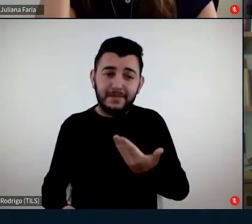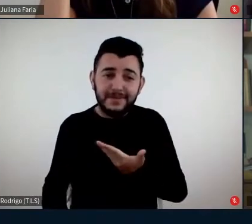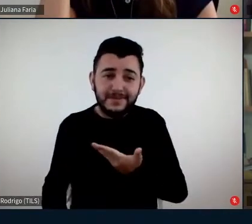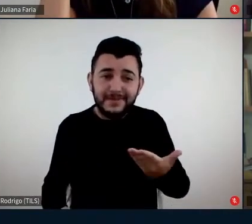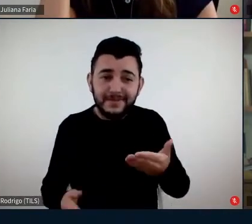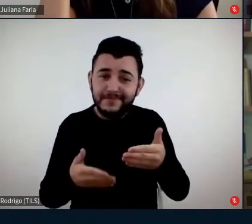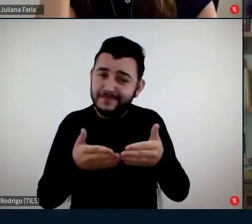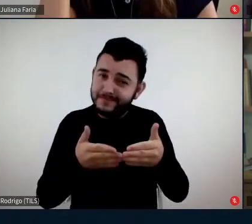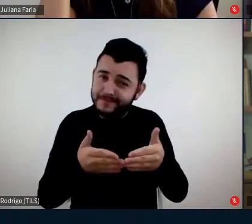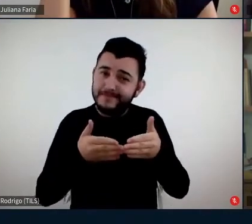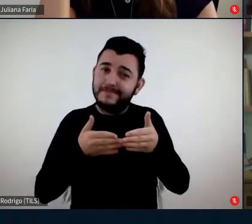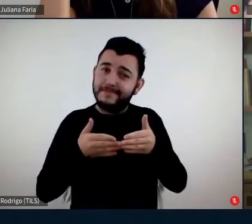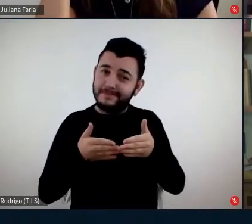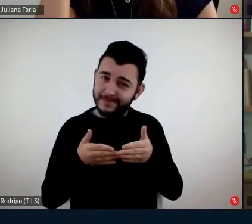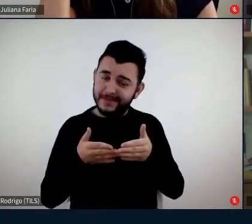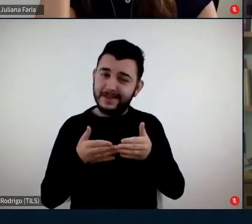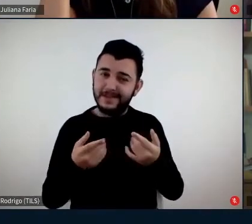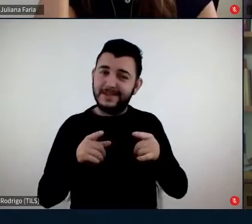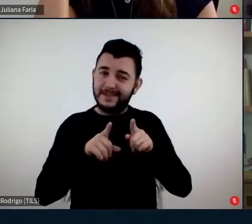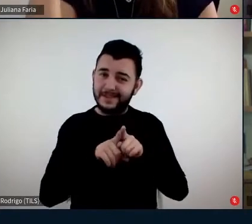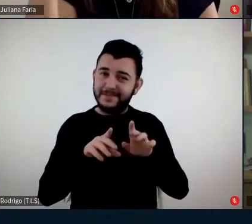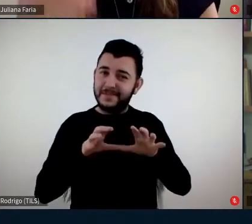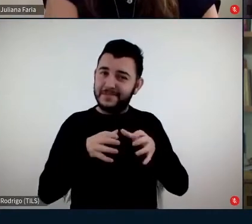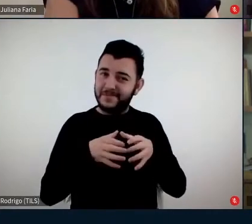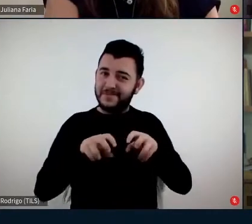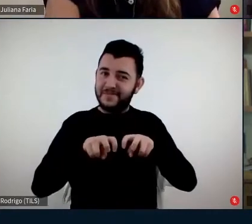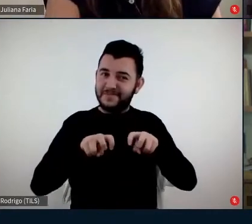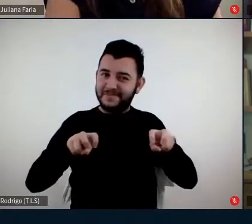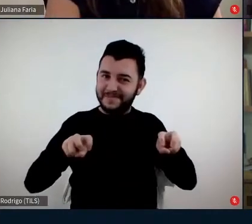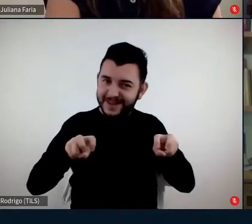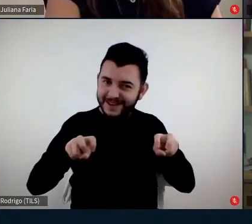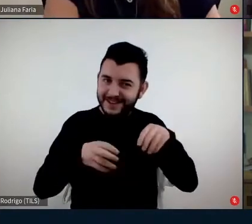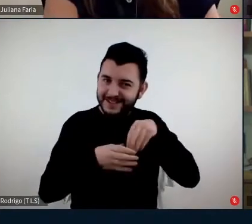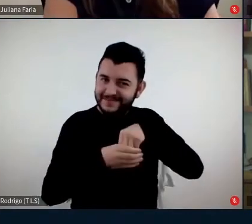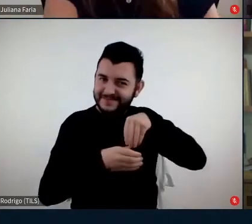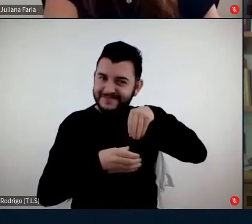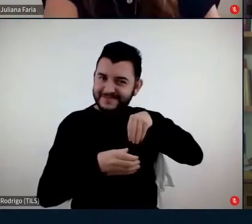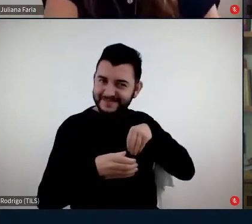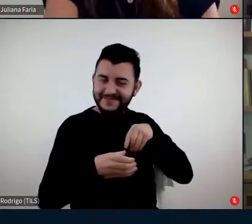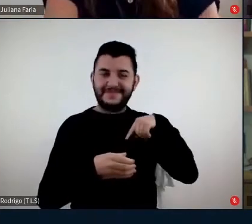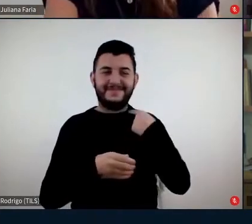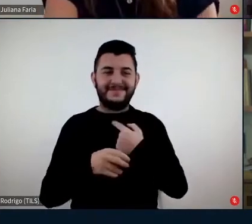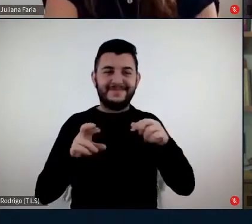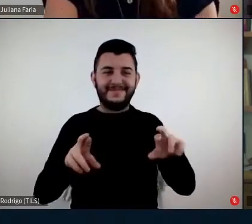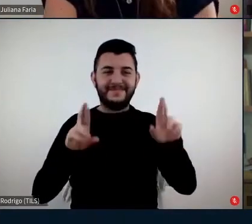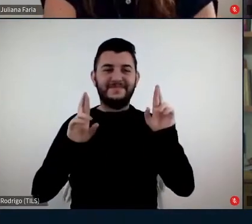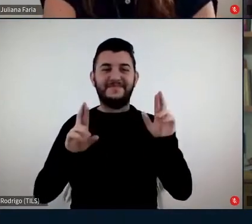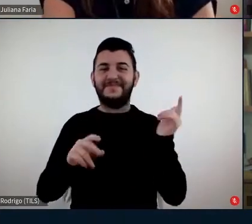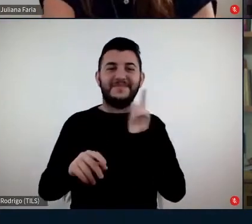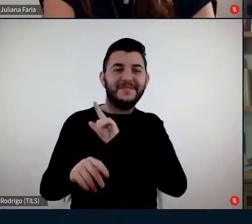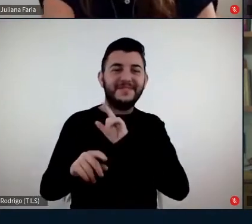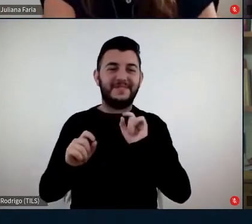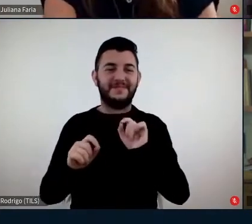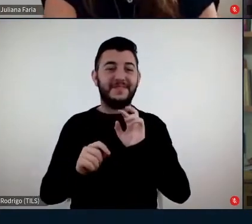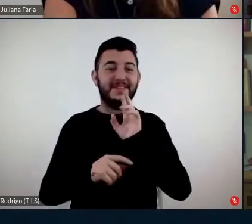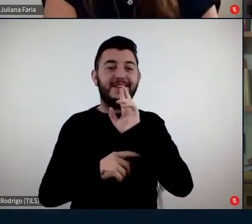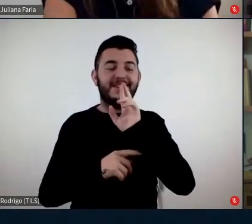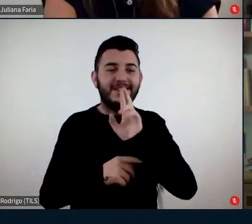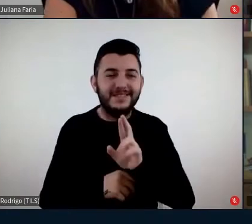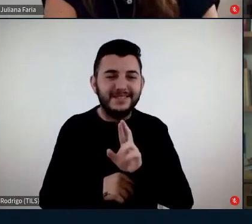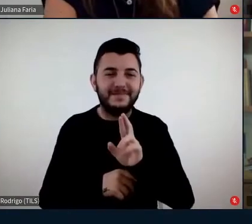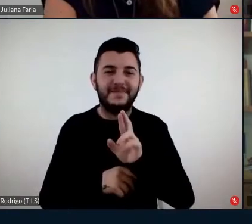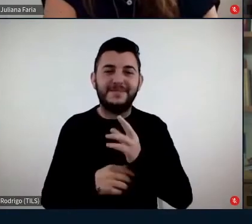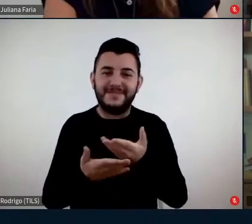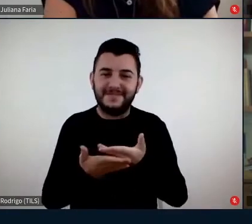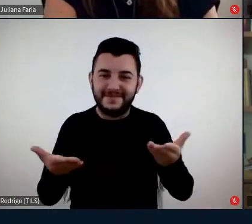colegas e vou sair com a banca. Né? Espero que a gente possa ter contemplado em resposta, né, os colegas